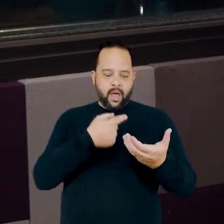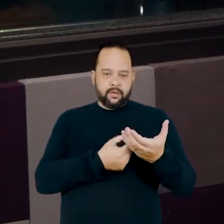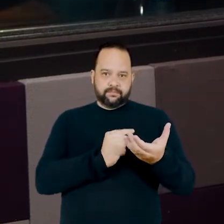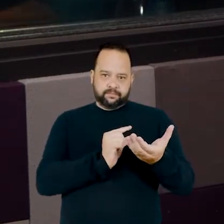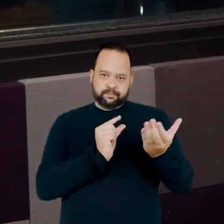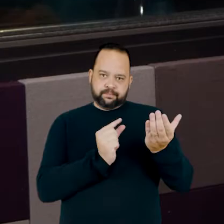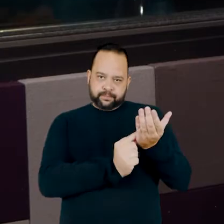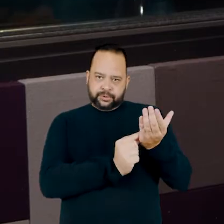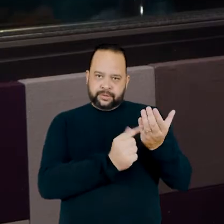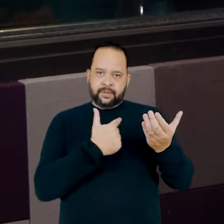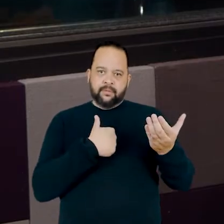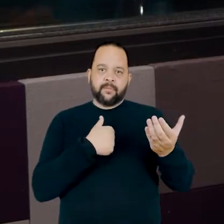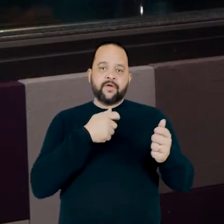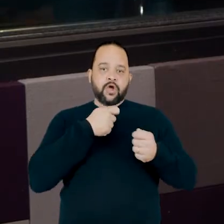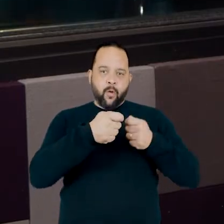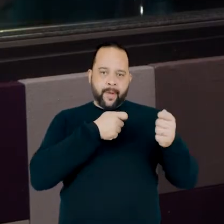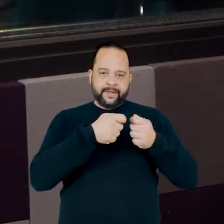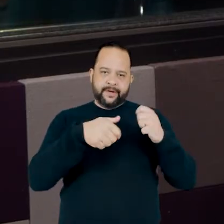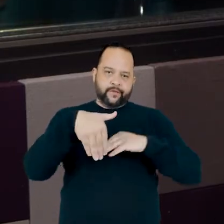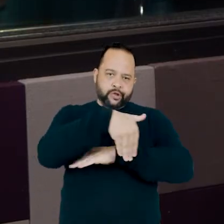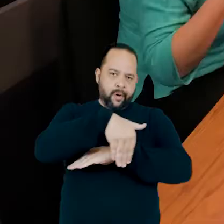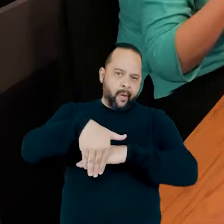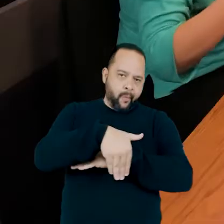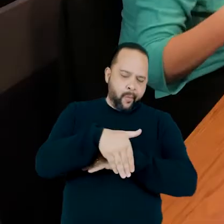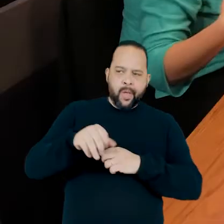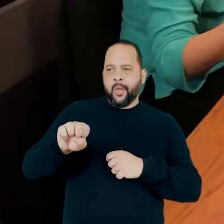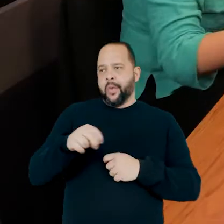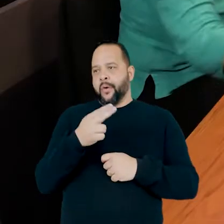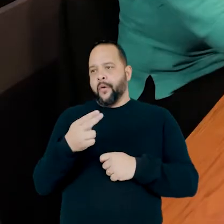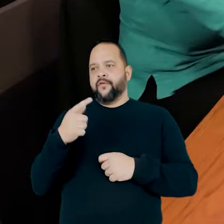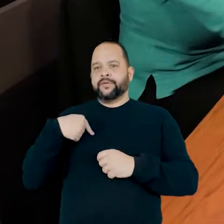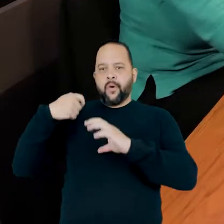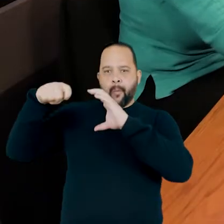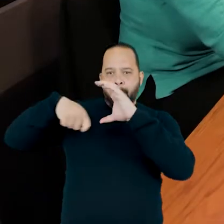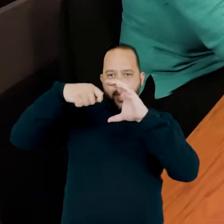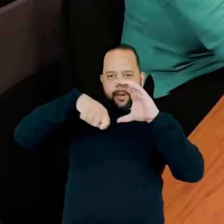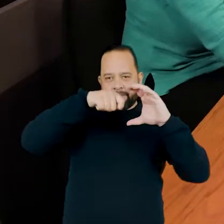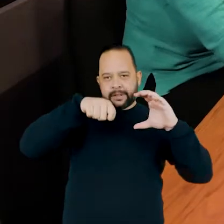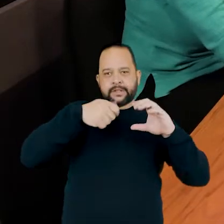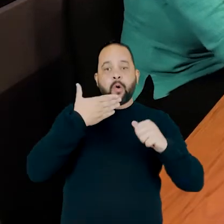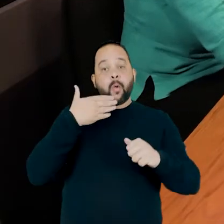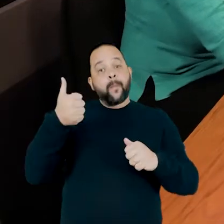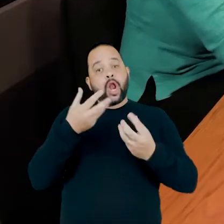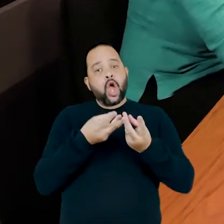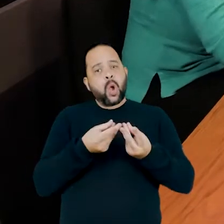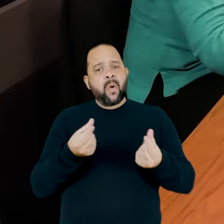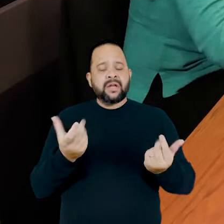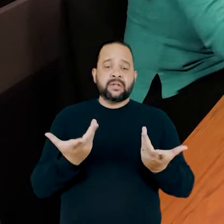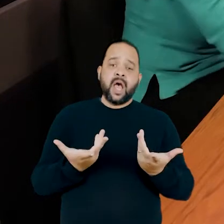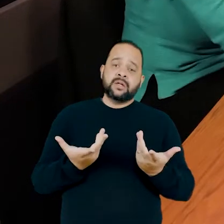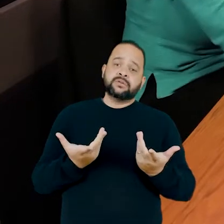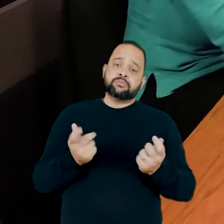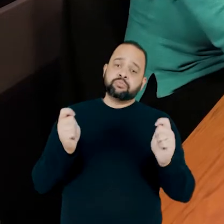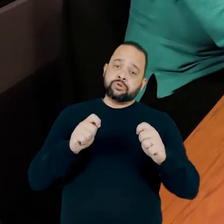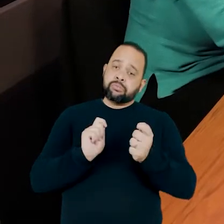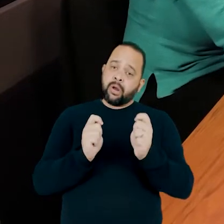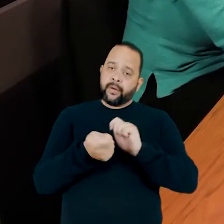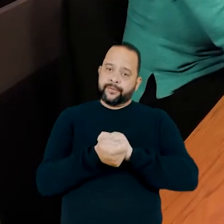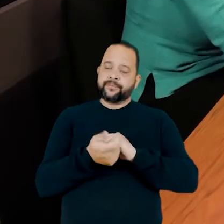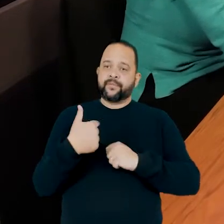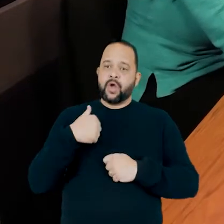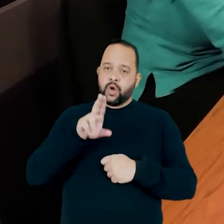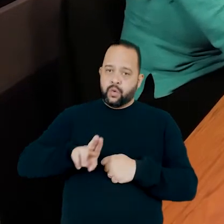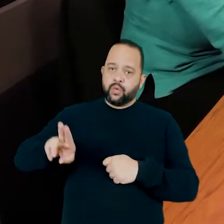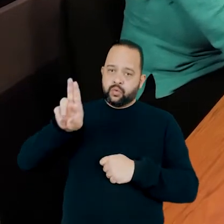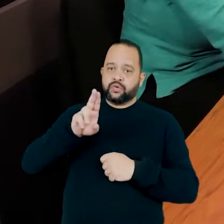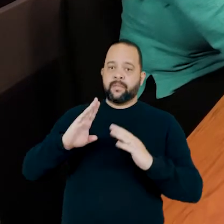rua, né? Ou pra fazer um conteúdo de gravação pessoal com mais qualidade. Eu, particularmente, uso na